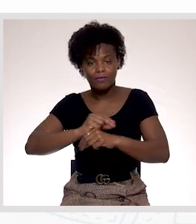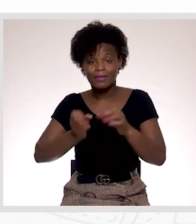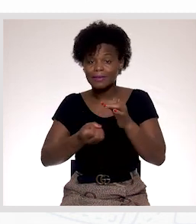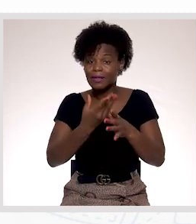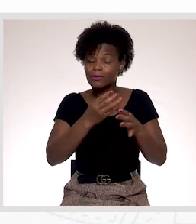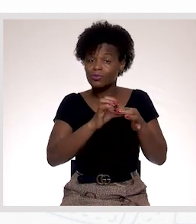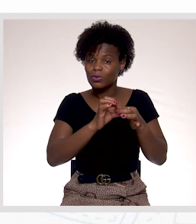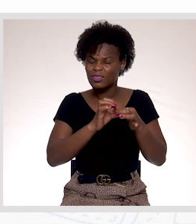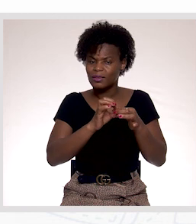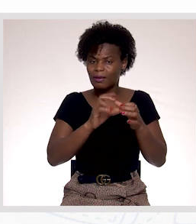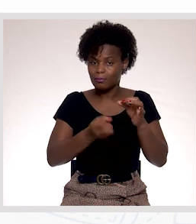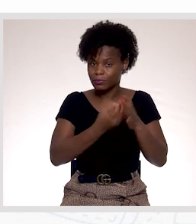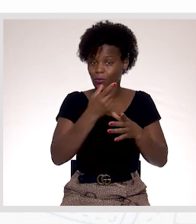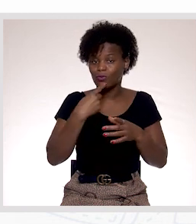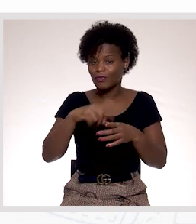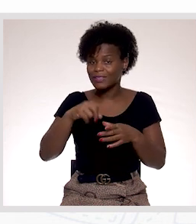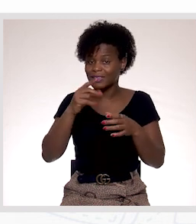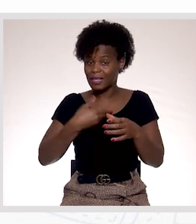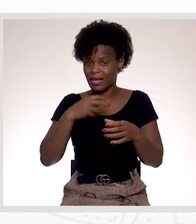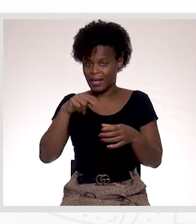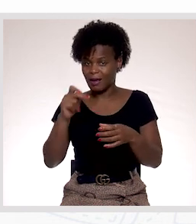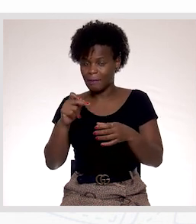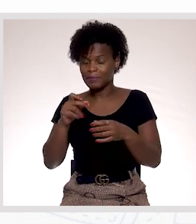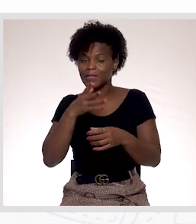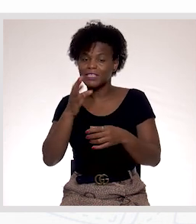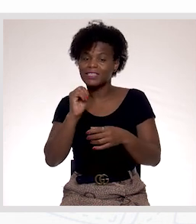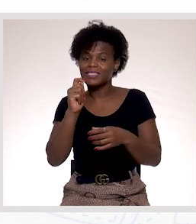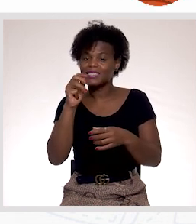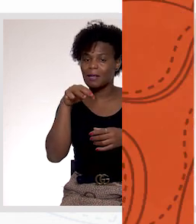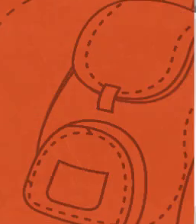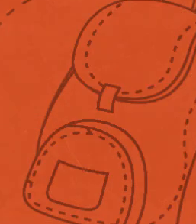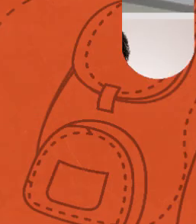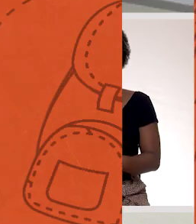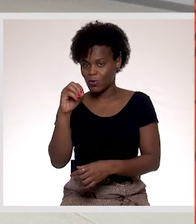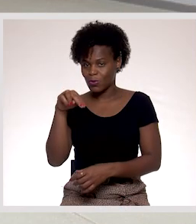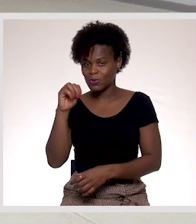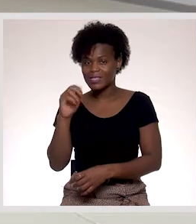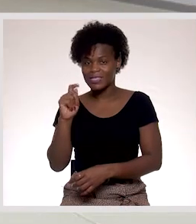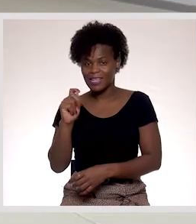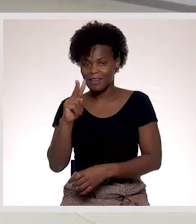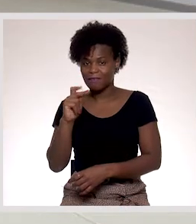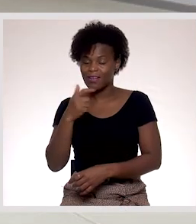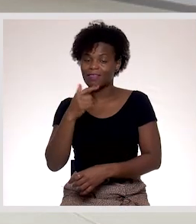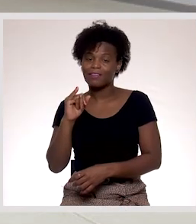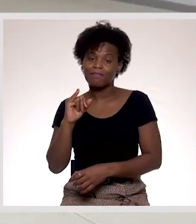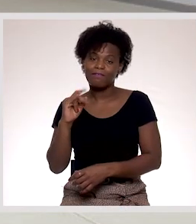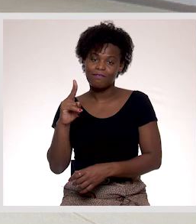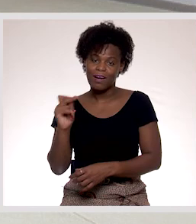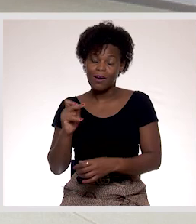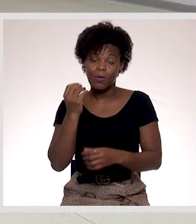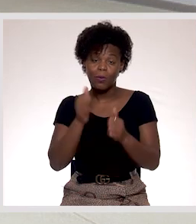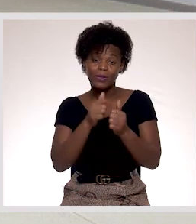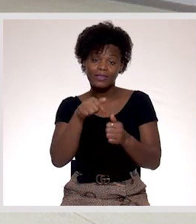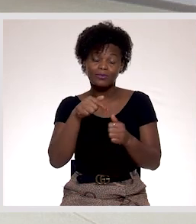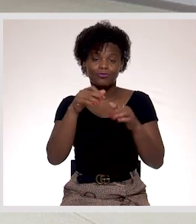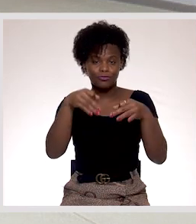a replicação da cadeia de DNA é semiconservativa. Com isso, chegamos ao fim da nossa aula de hoje,